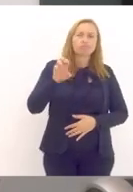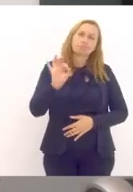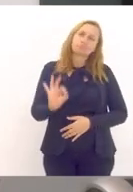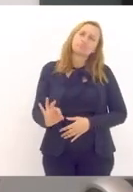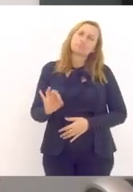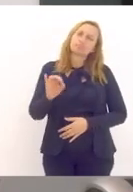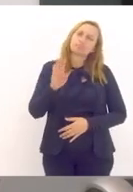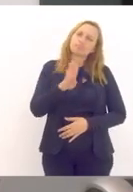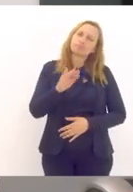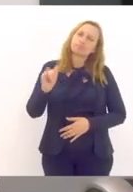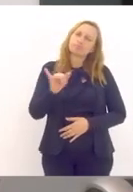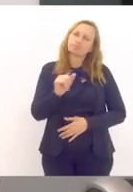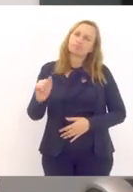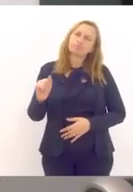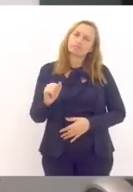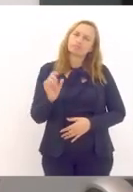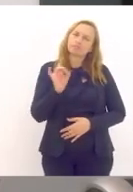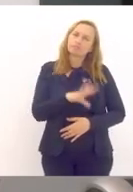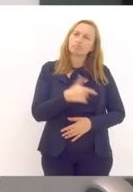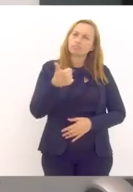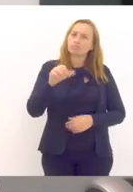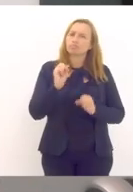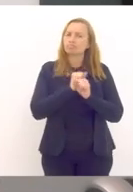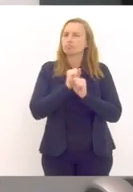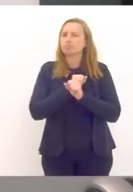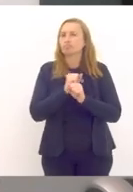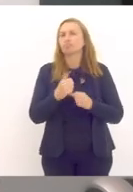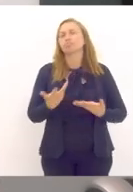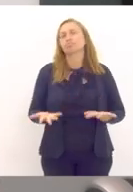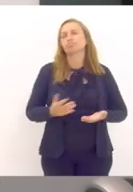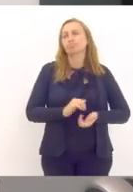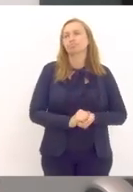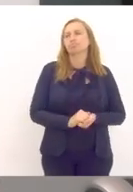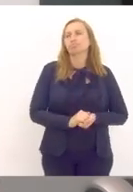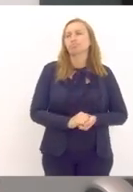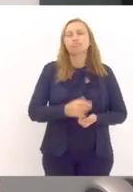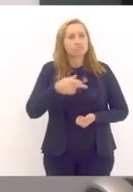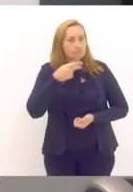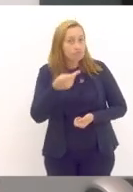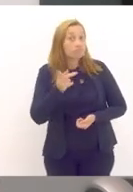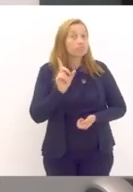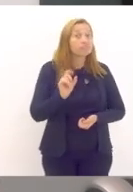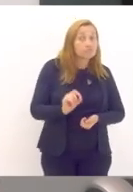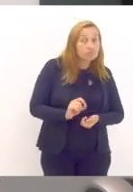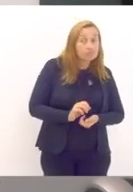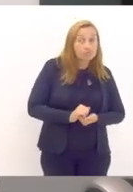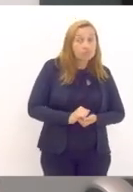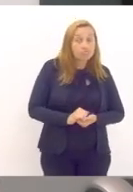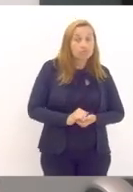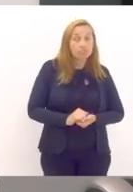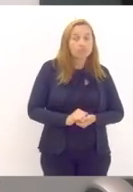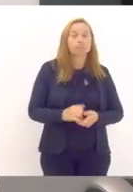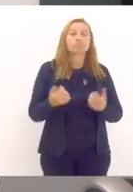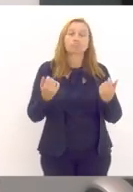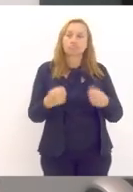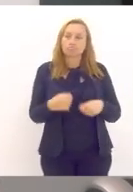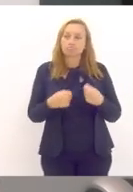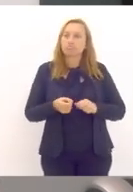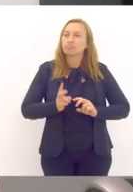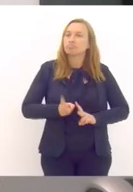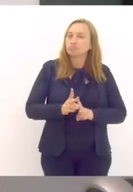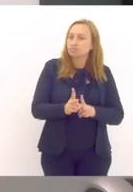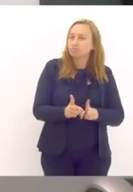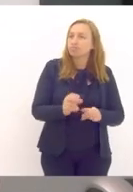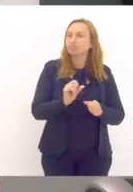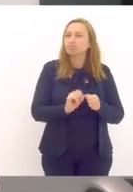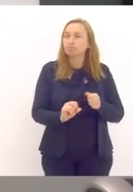PIB nos últimos 10 anos. Então, o que eu digo é que precisamos continuar